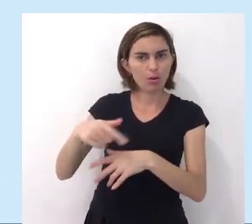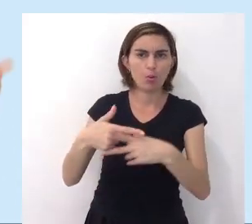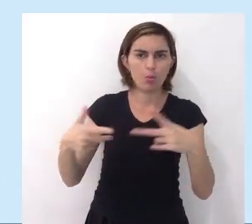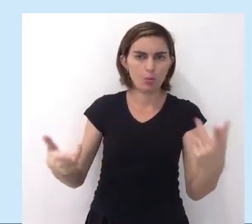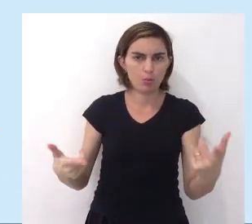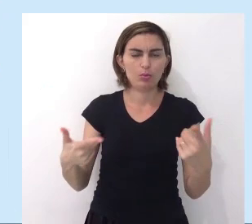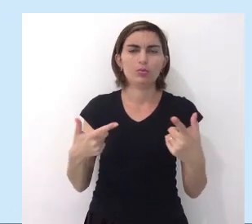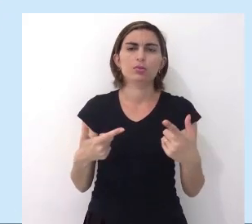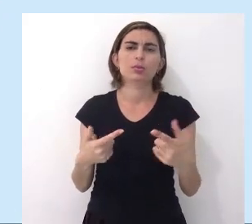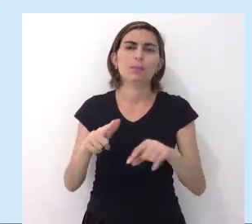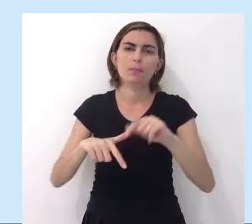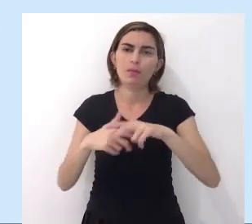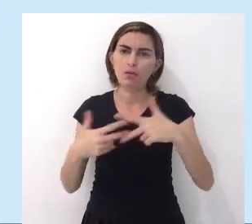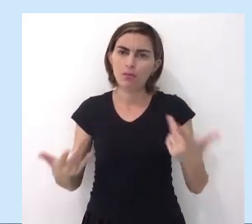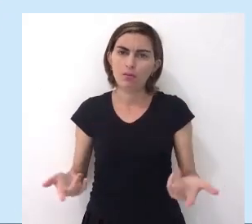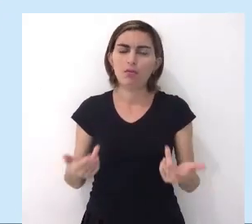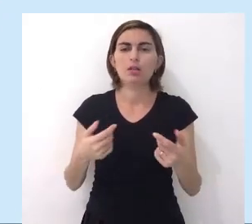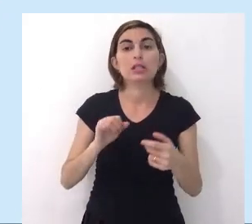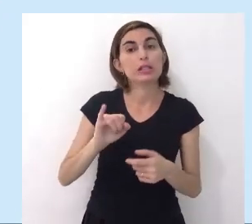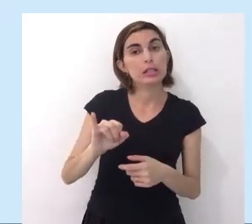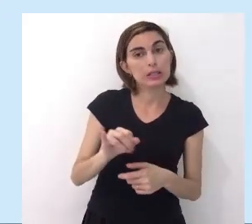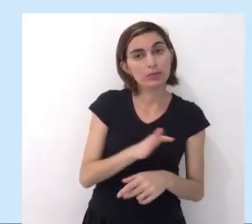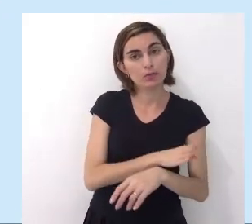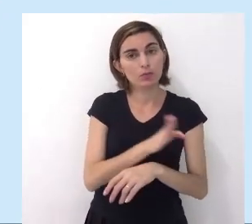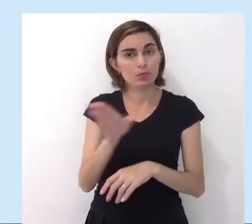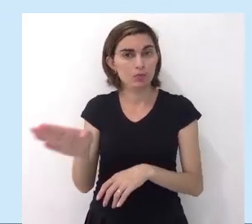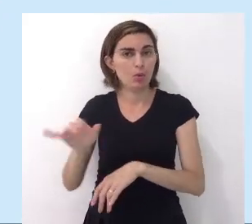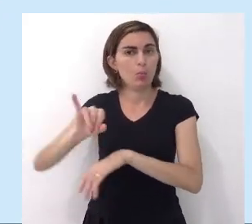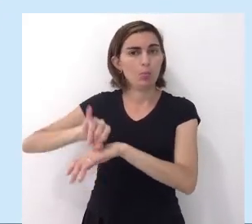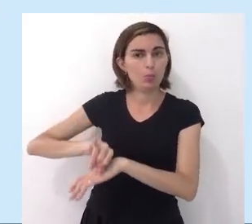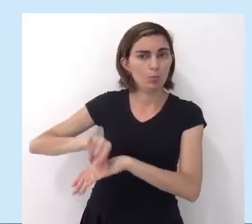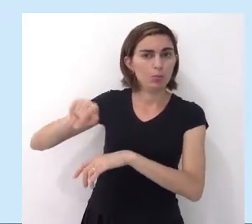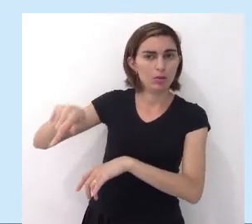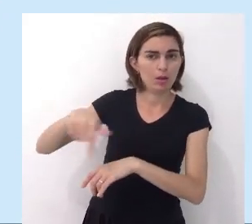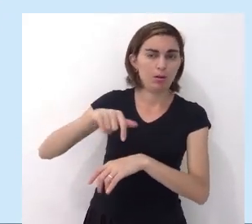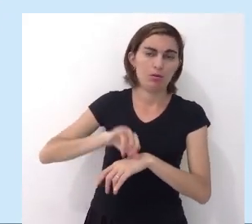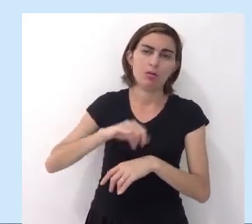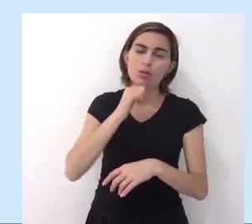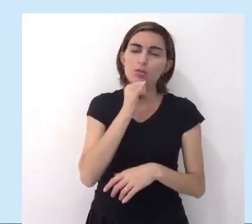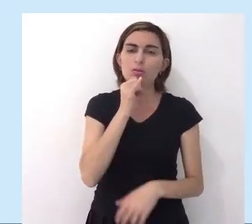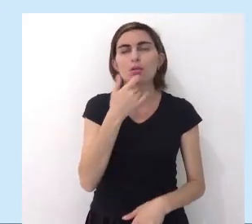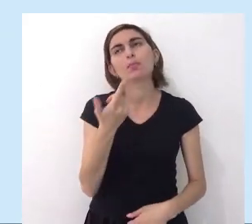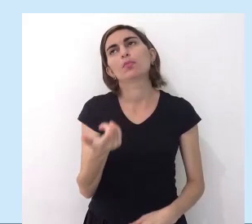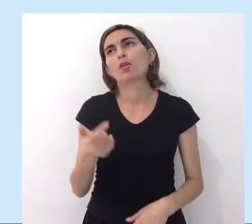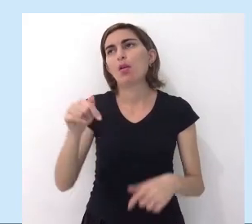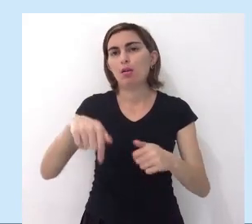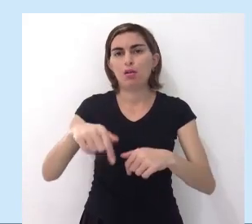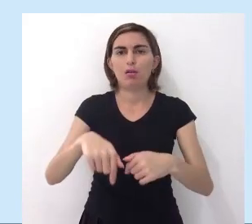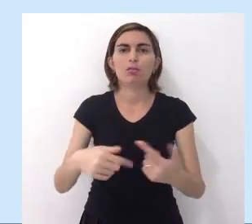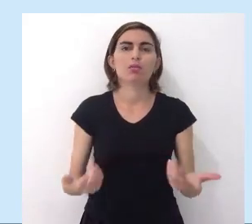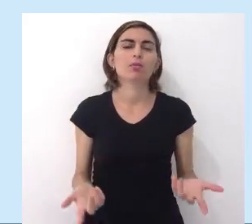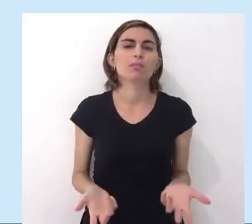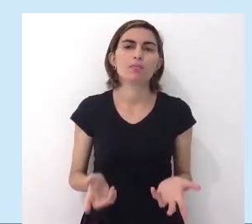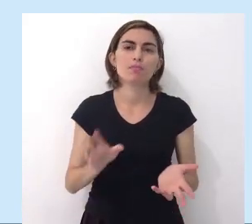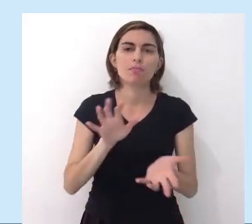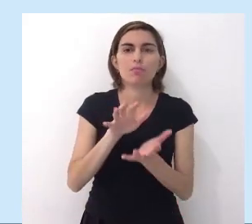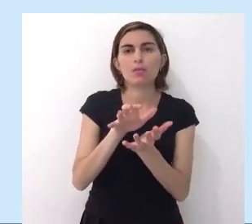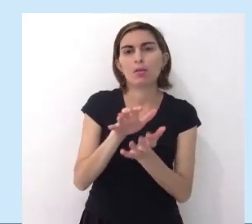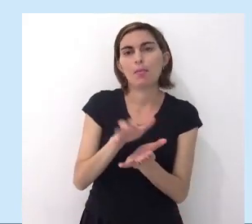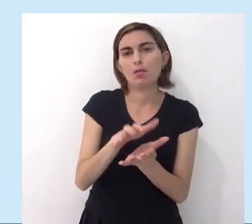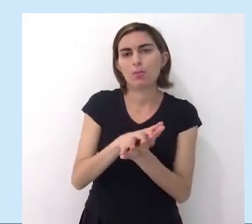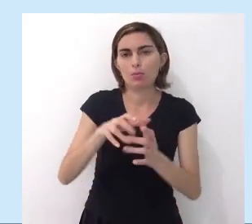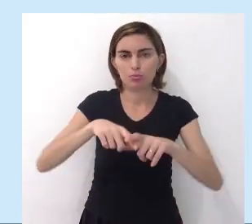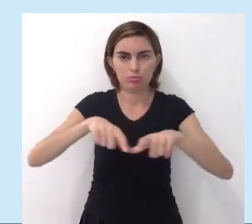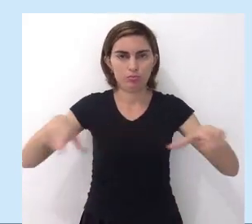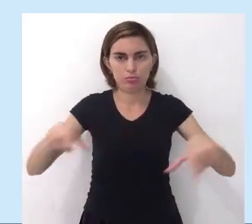objetos, comprar mercadorias, se fosse por meio da metrópole. Então, por exemplo, vamos lá. A gente está aqui em